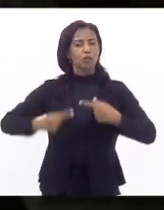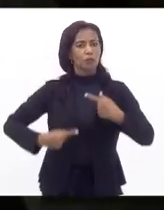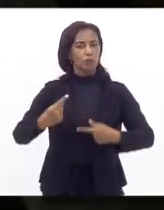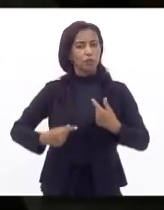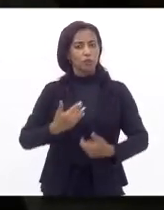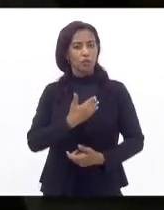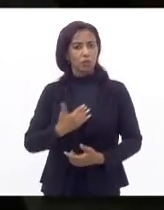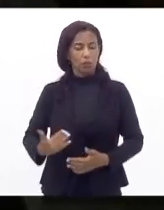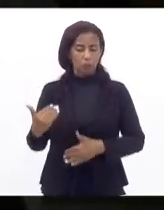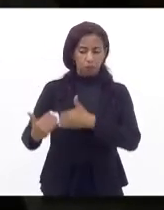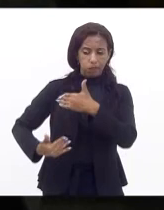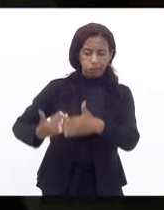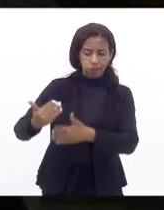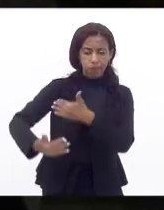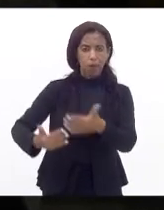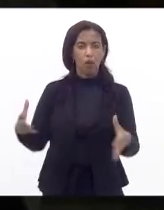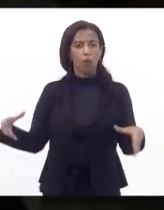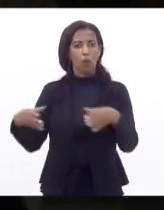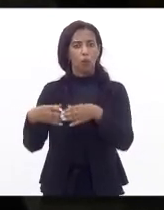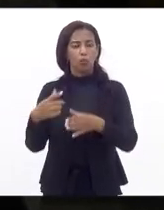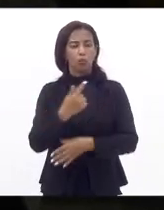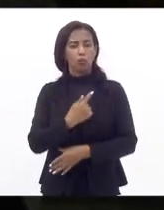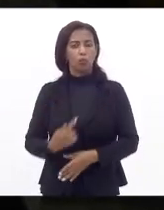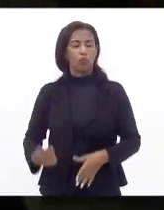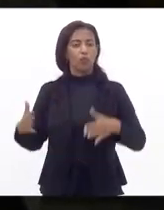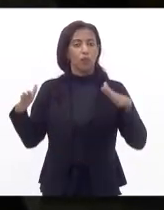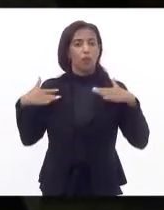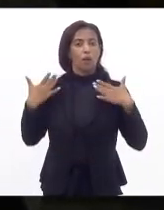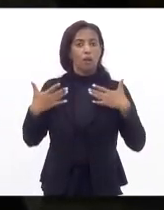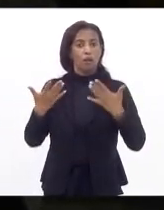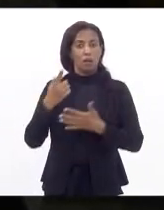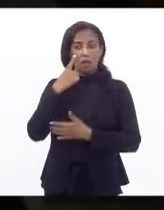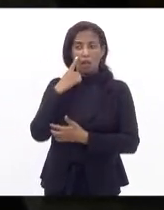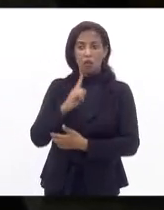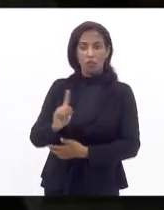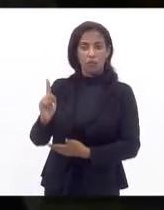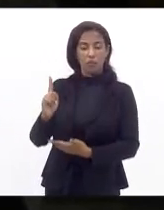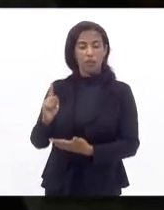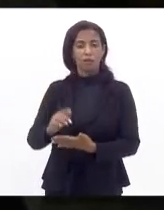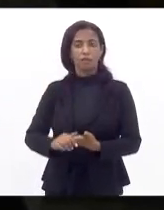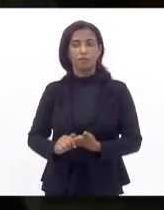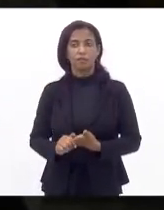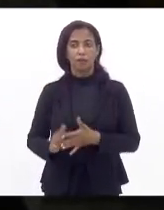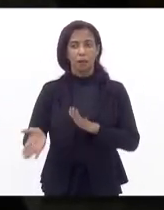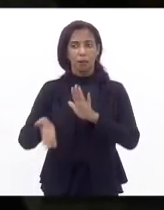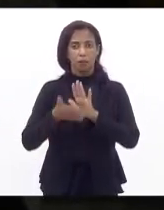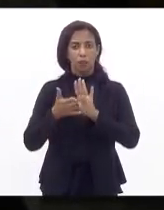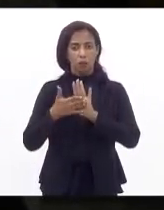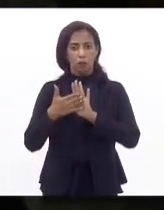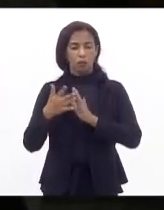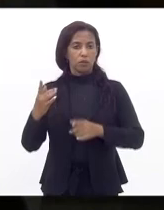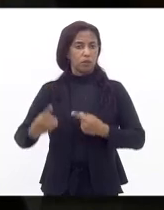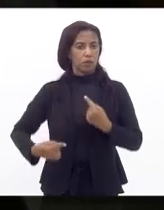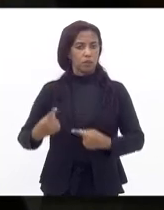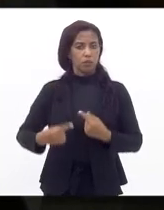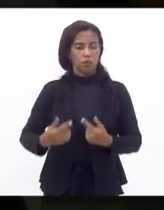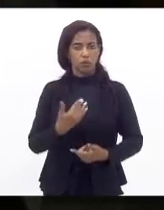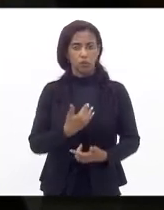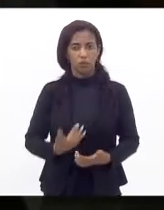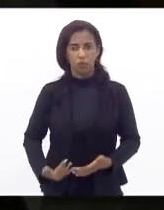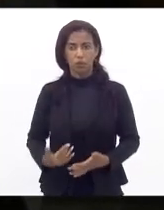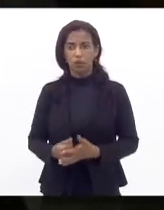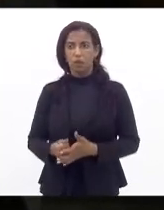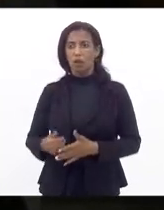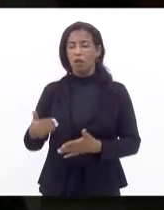que atravessa o conjunto do governo. Com alegria, eu vi presente ali na proposta dessa política pública